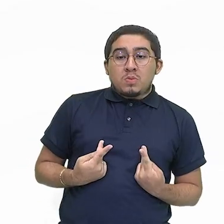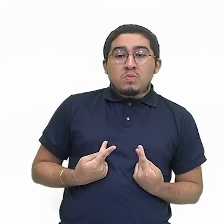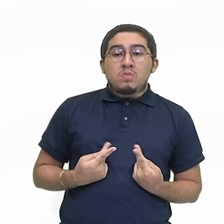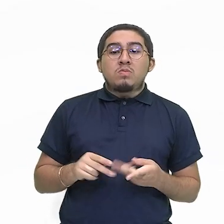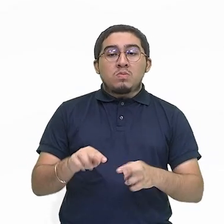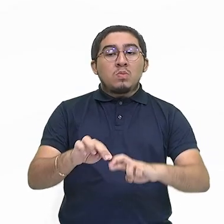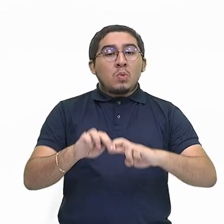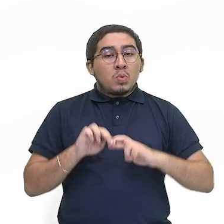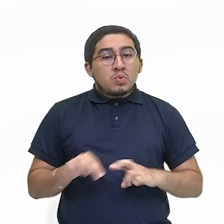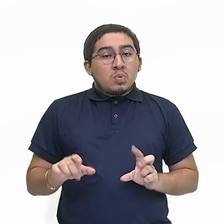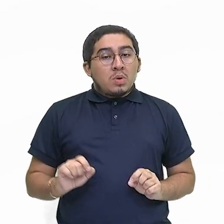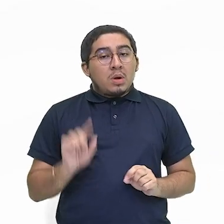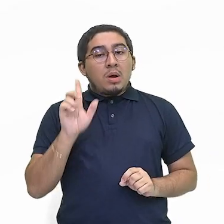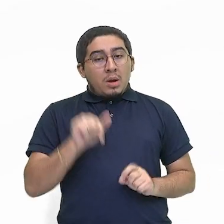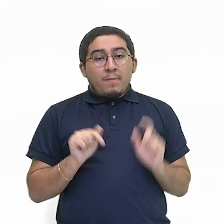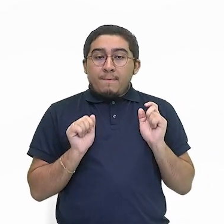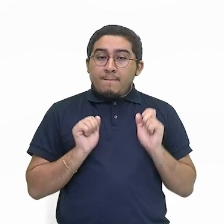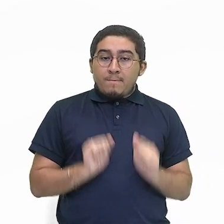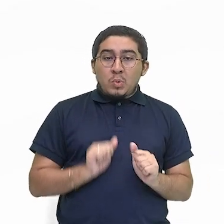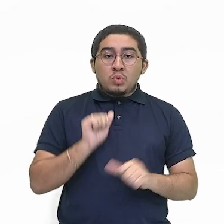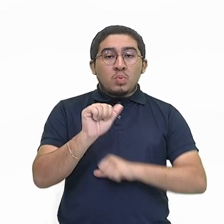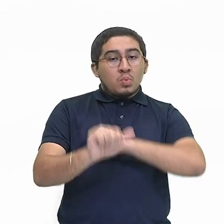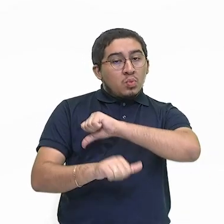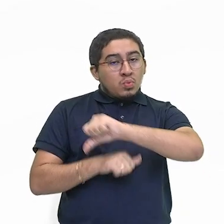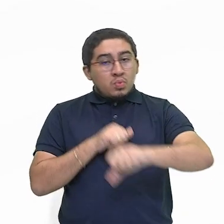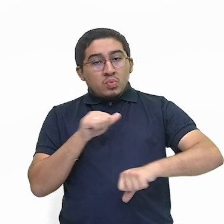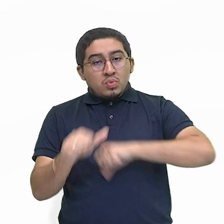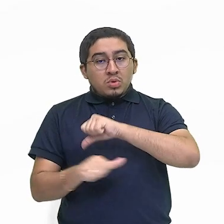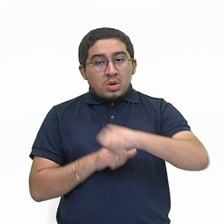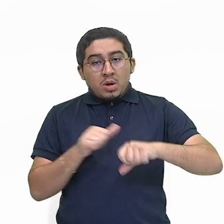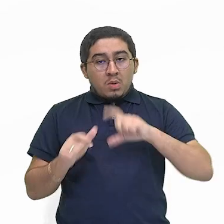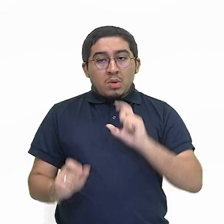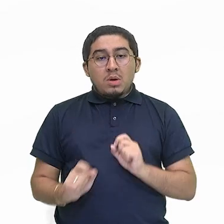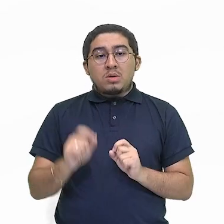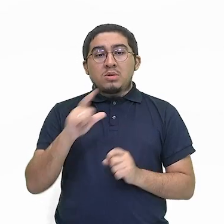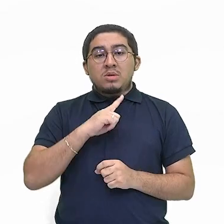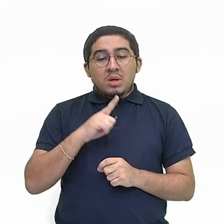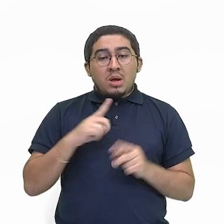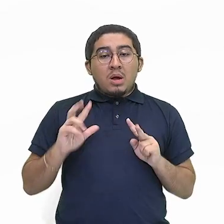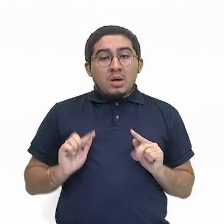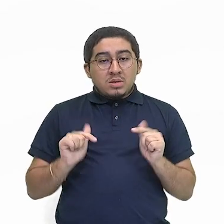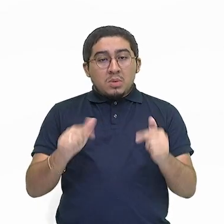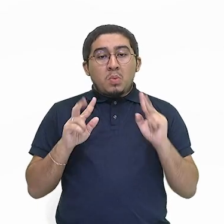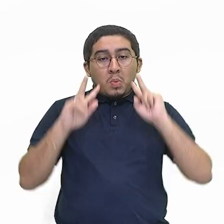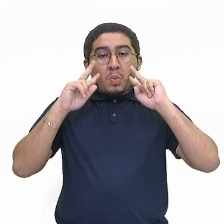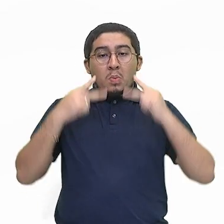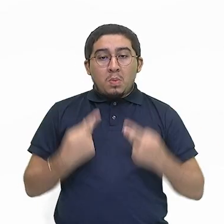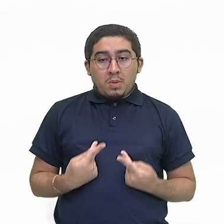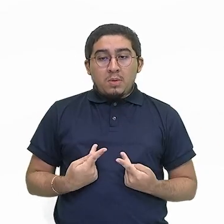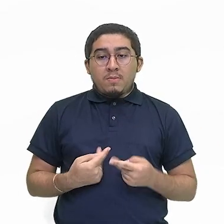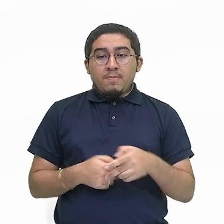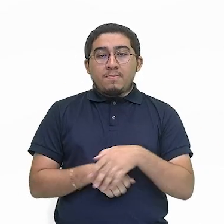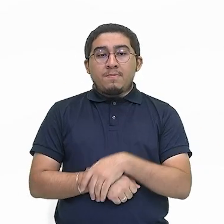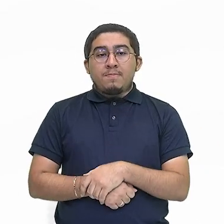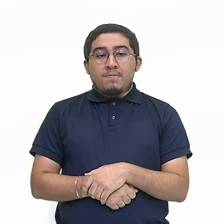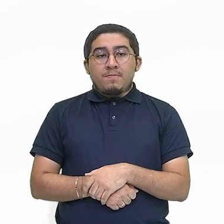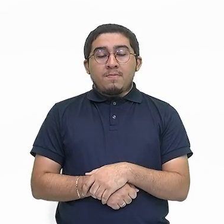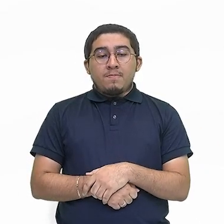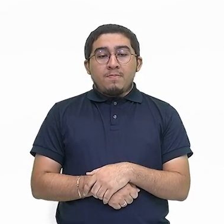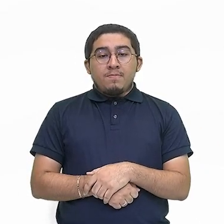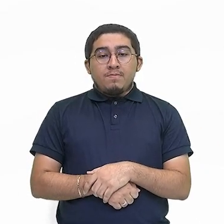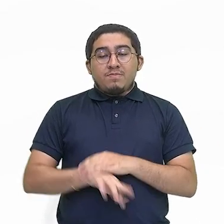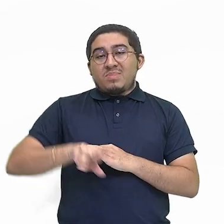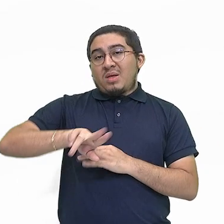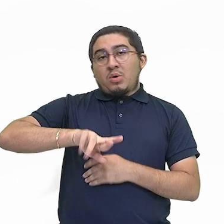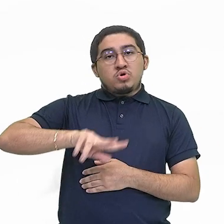portanto, passíveis de serem transformadas pela ação do homem, pela ação humana, pela ação do homem e da mulher. Né? Então, não é